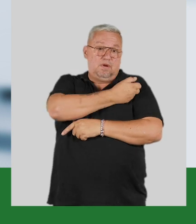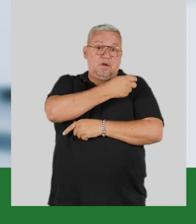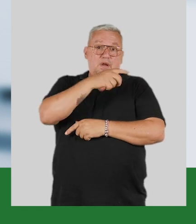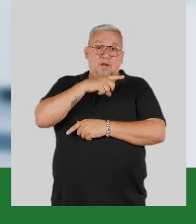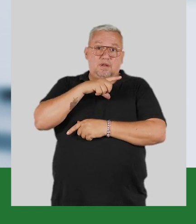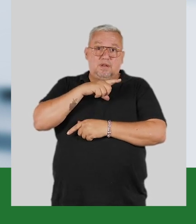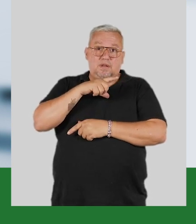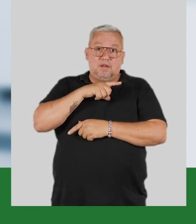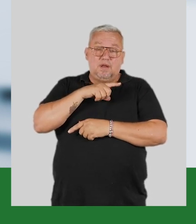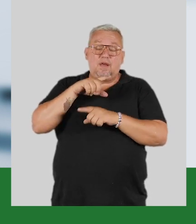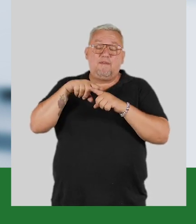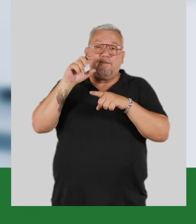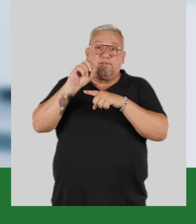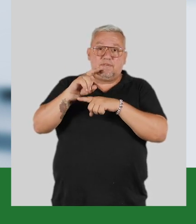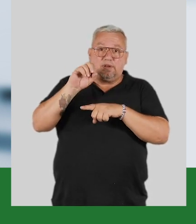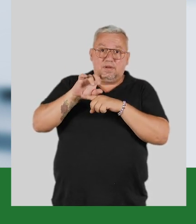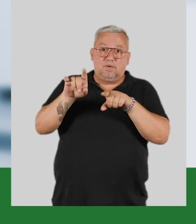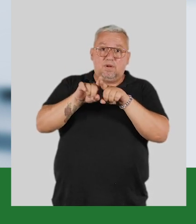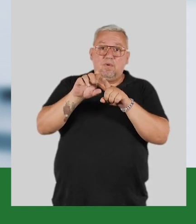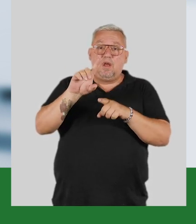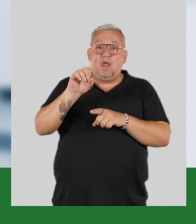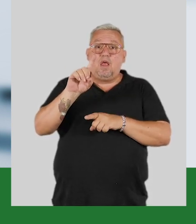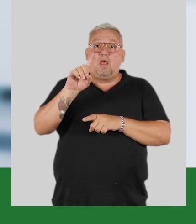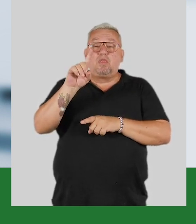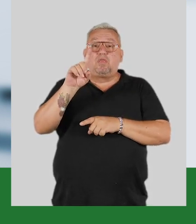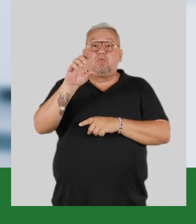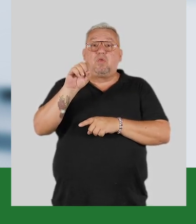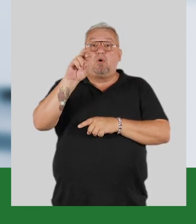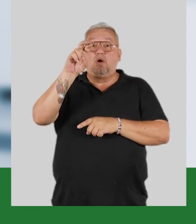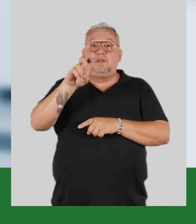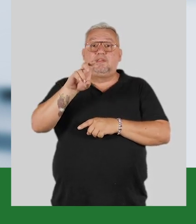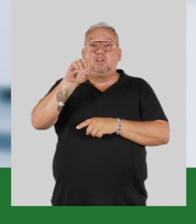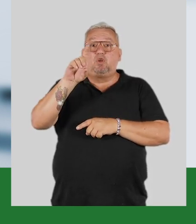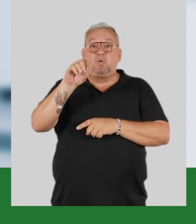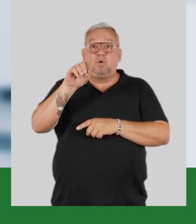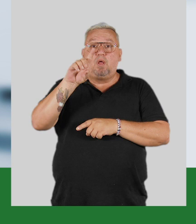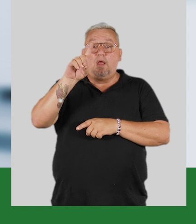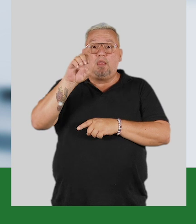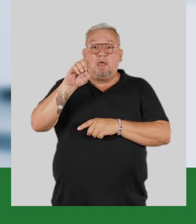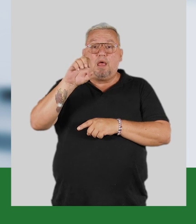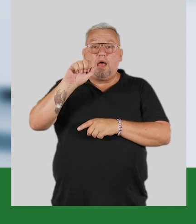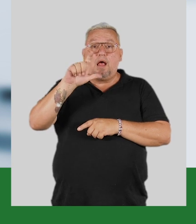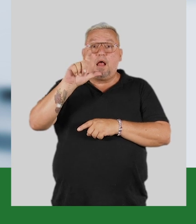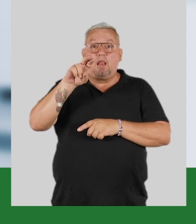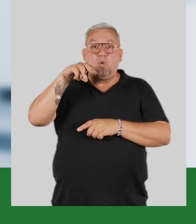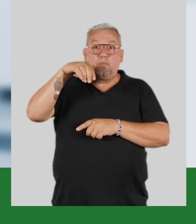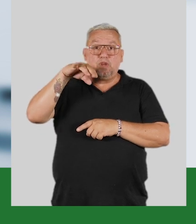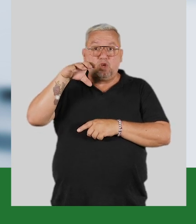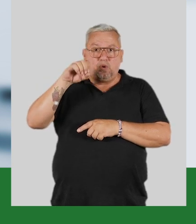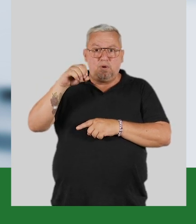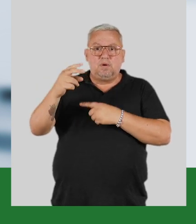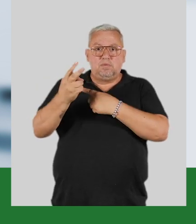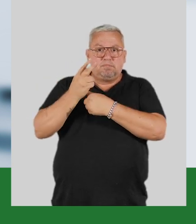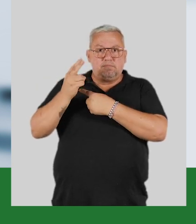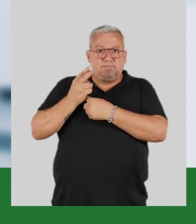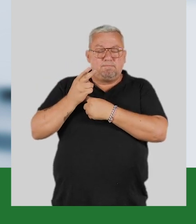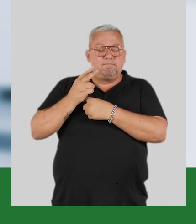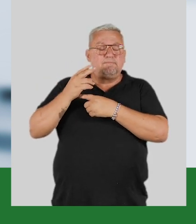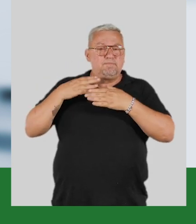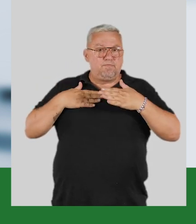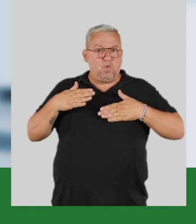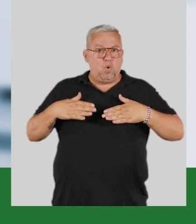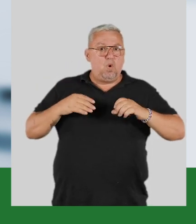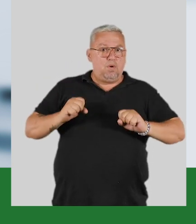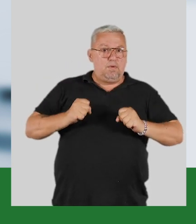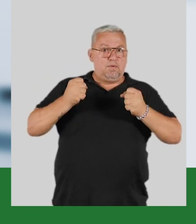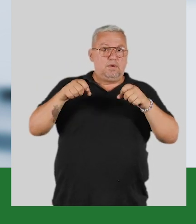antígeno do vírus inativado, ela tem hidróxido de alumínio, né, que, enfim, é um adjuvante que estimula muito o sistema imunológico. Enfim, tem